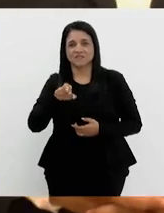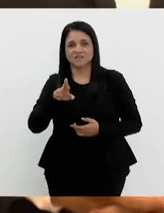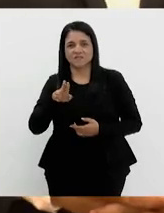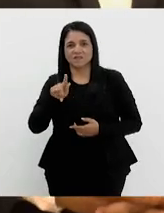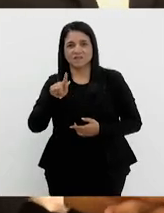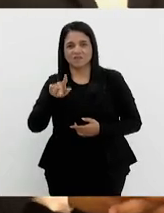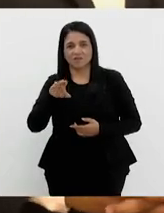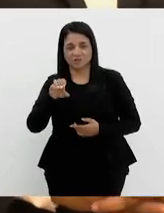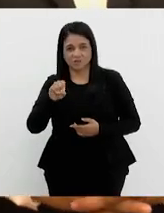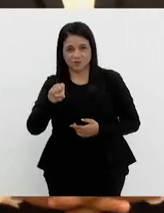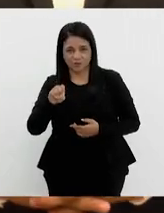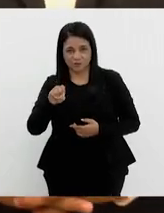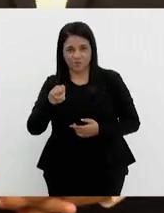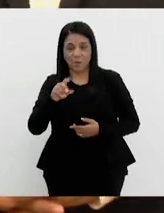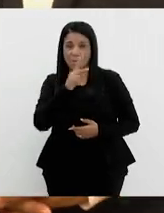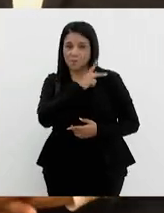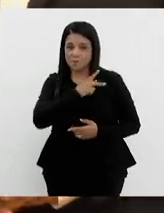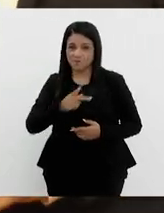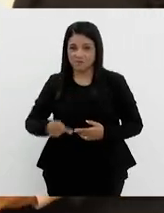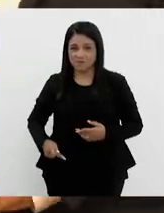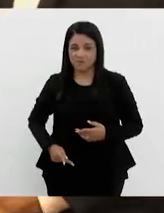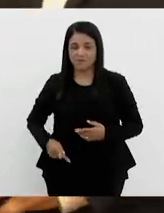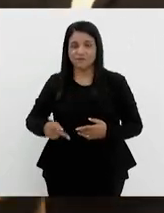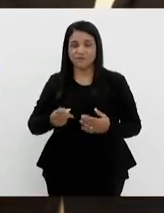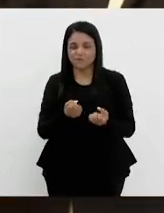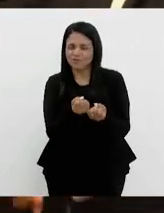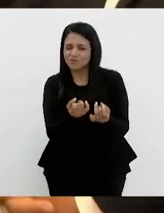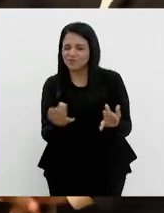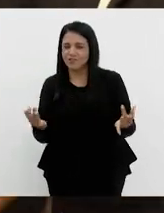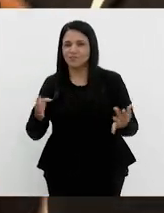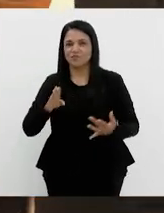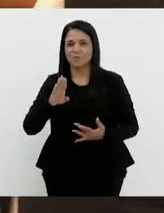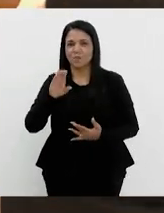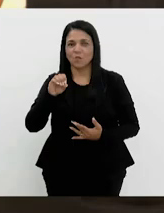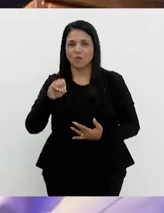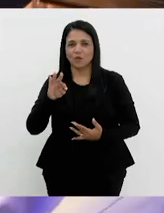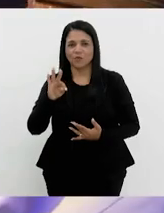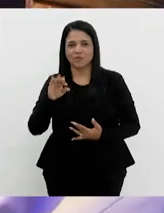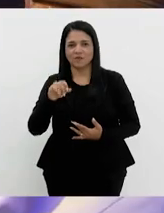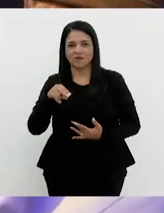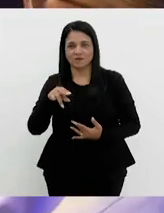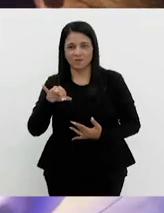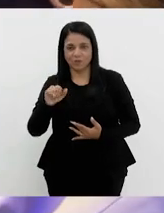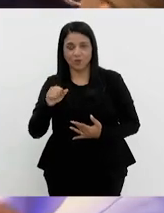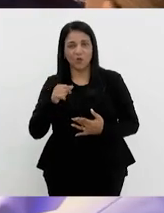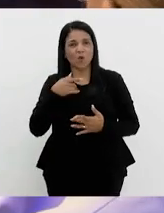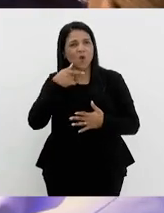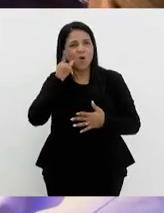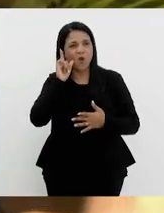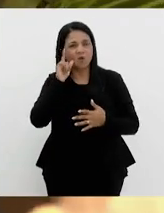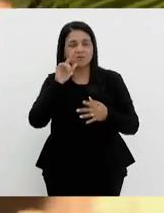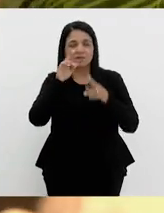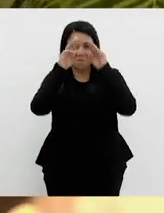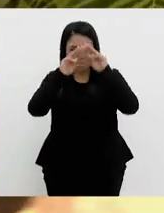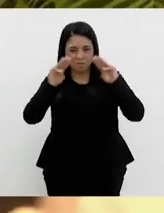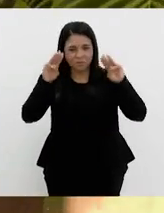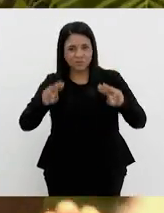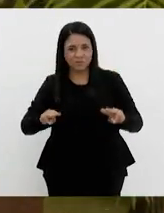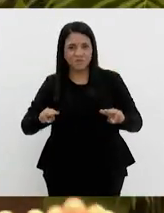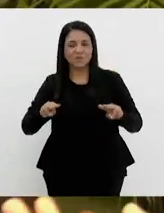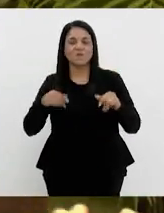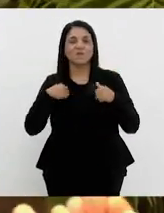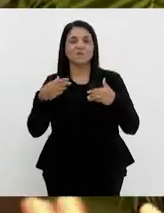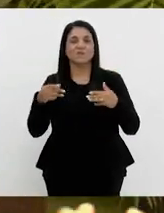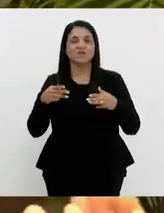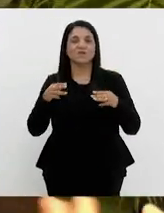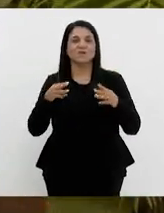Jardim Botânico que eu devo dizer que ontem fez uma belíssima recepção de inauguração do Museu do Jardim Botânico que eu recomendo